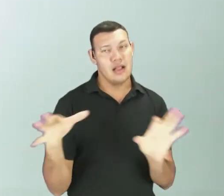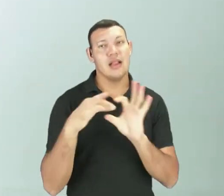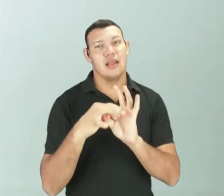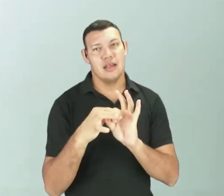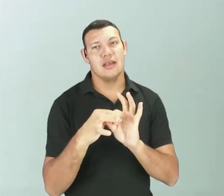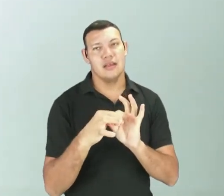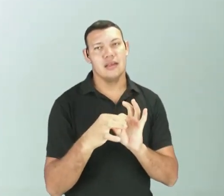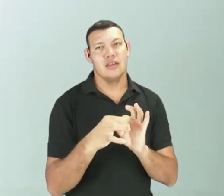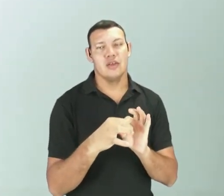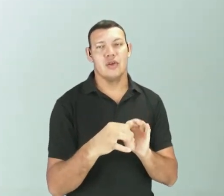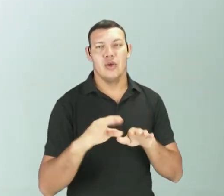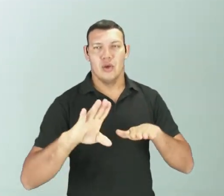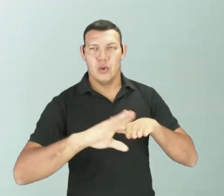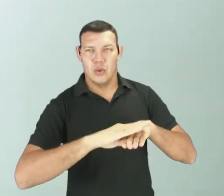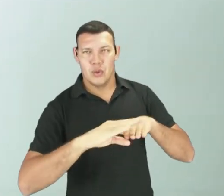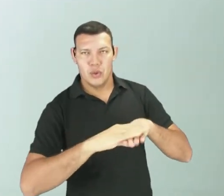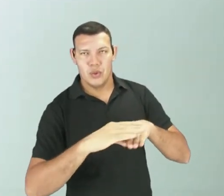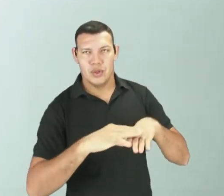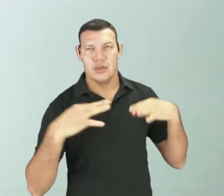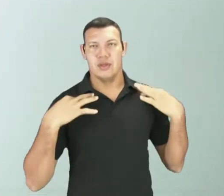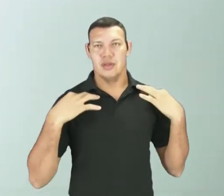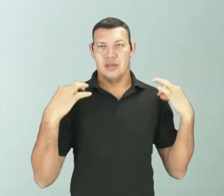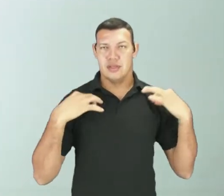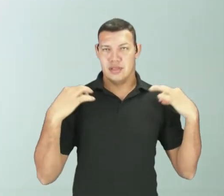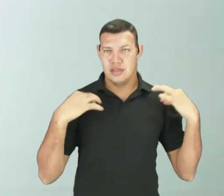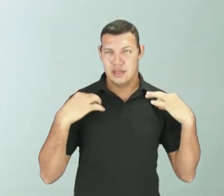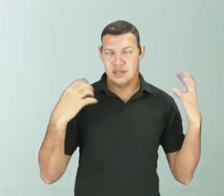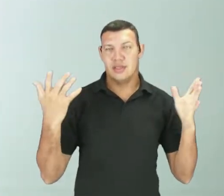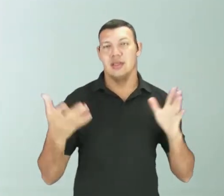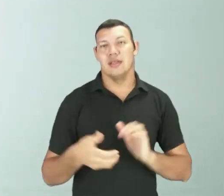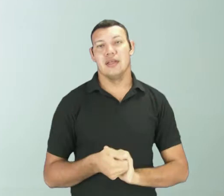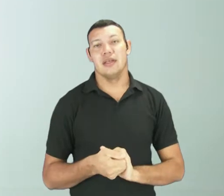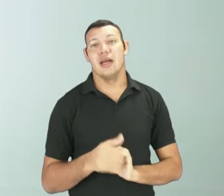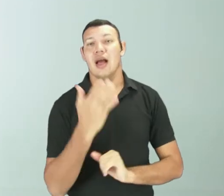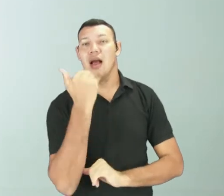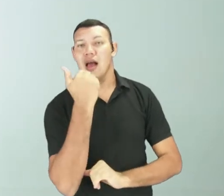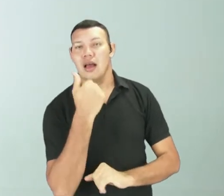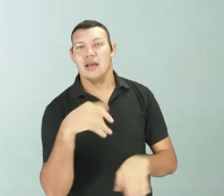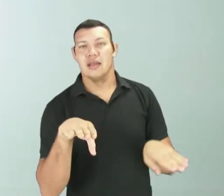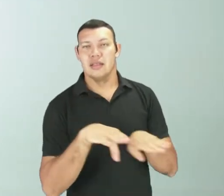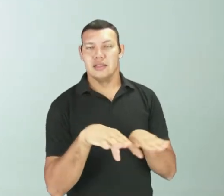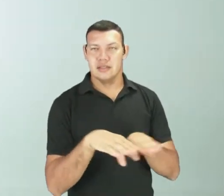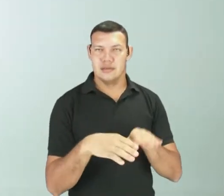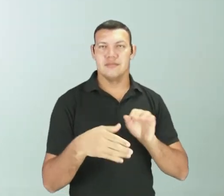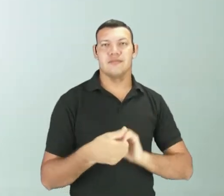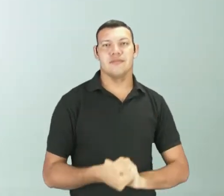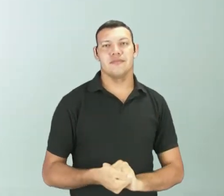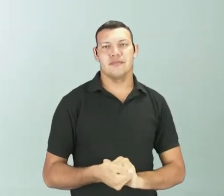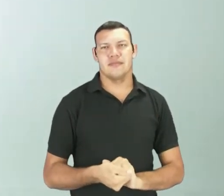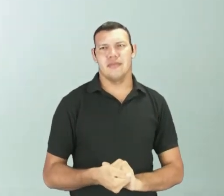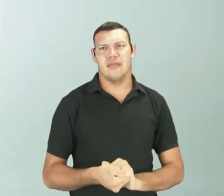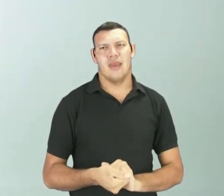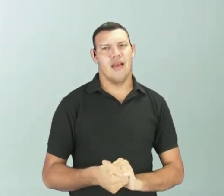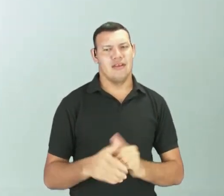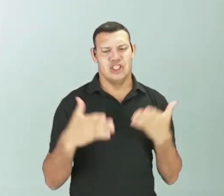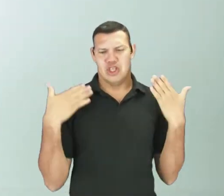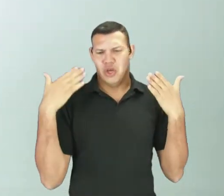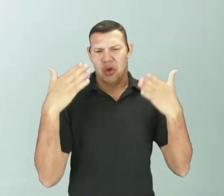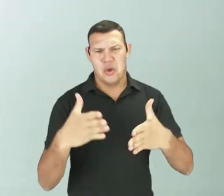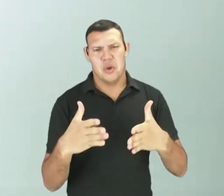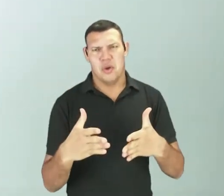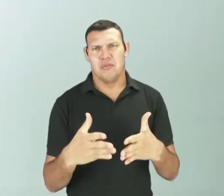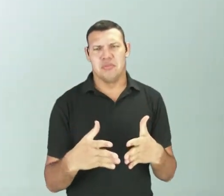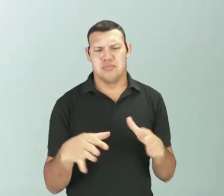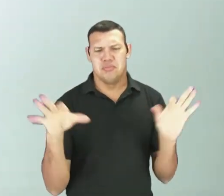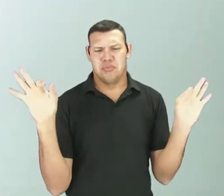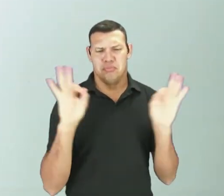de calçados, de tecidos e de alimentos. Não é de uma hora para outra que vão chegar indústrias super estruturadas aqui não, tá bom?